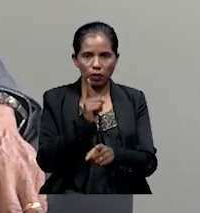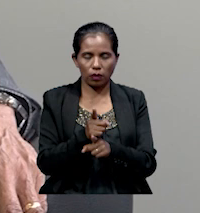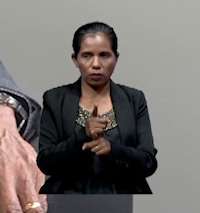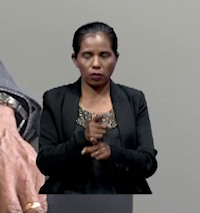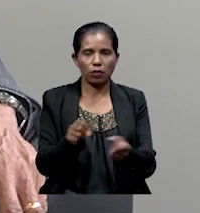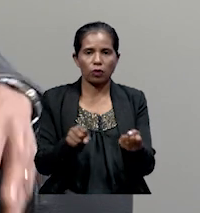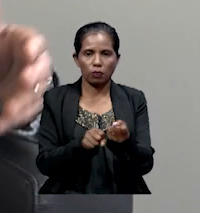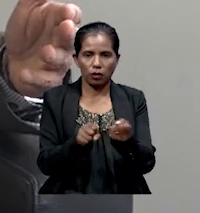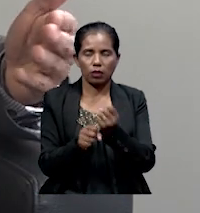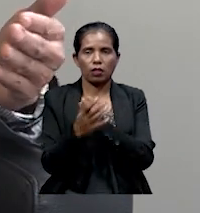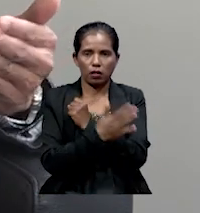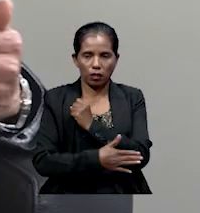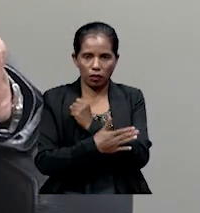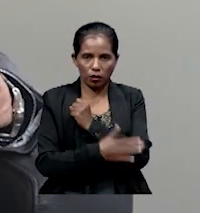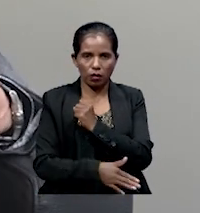un país